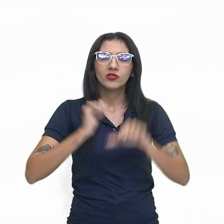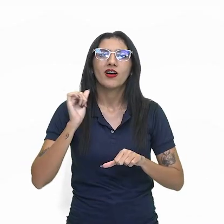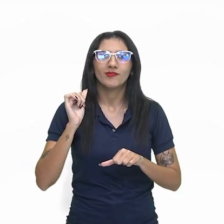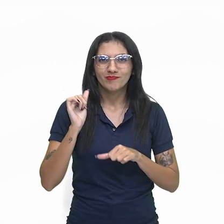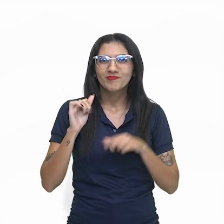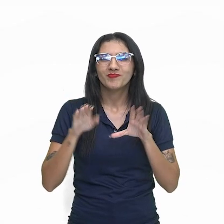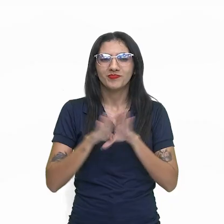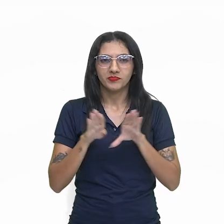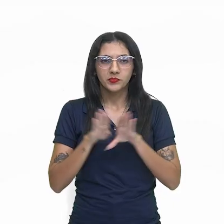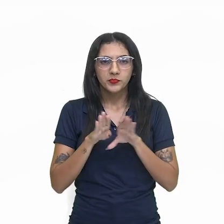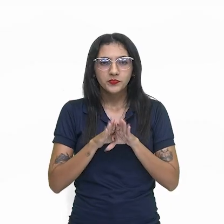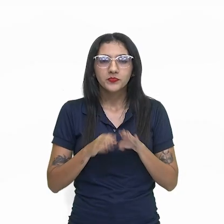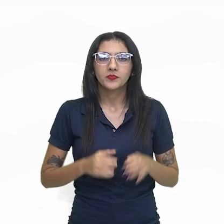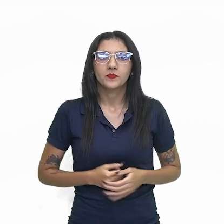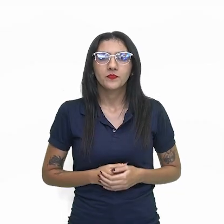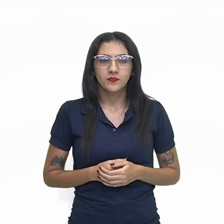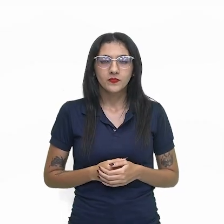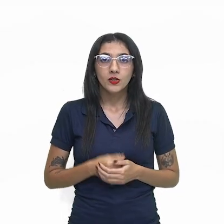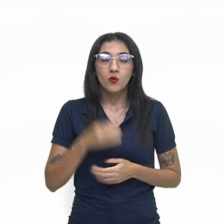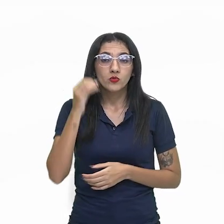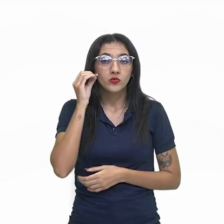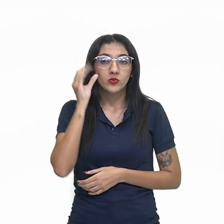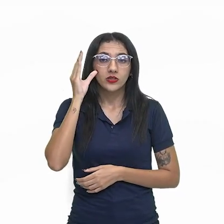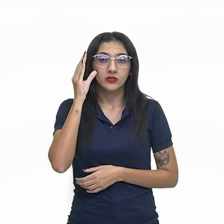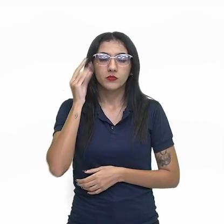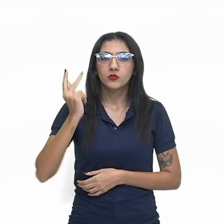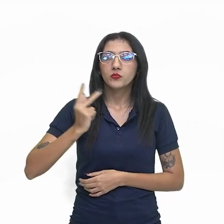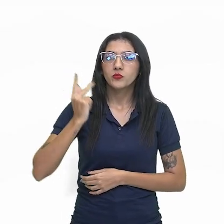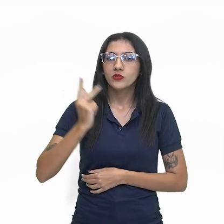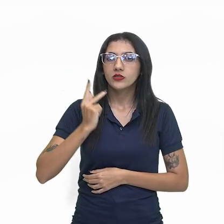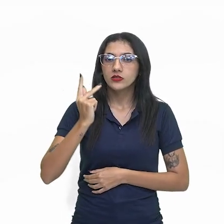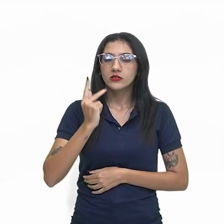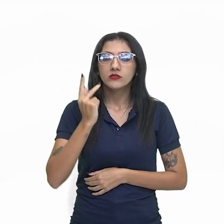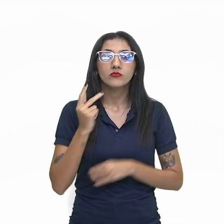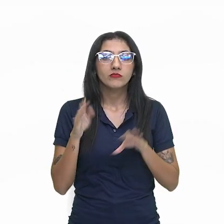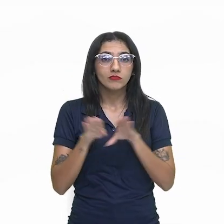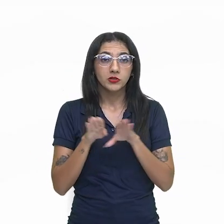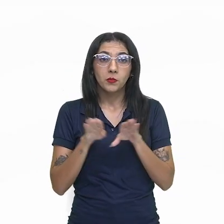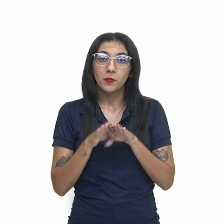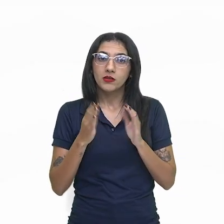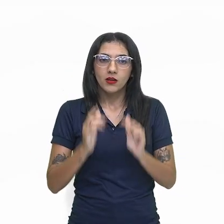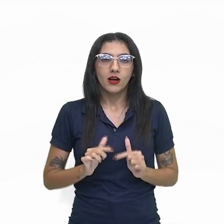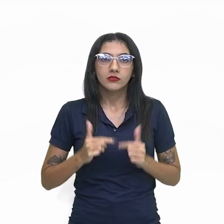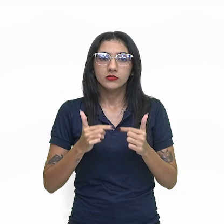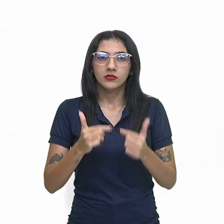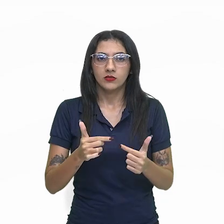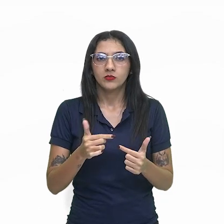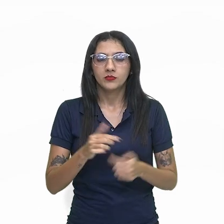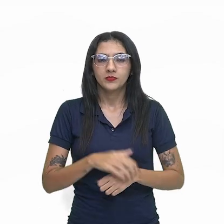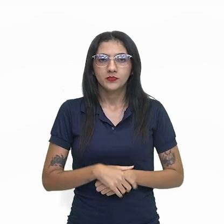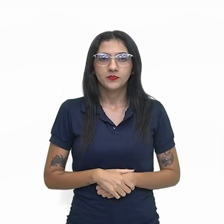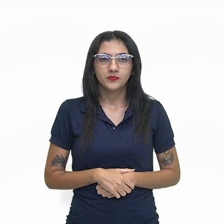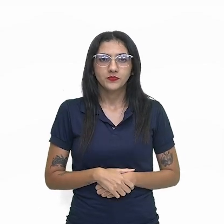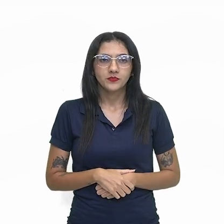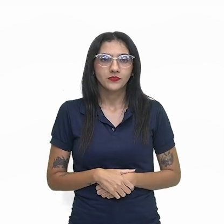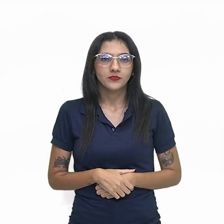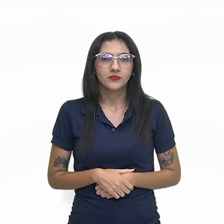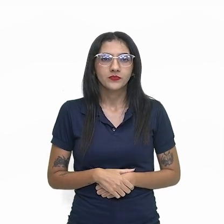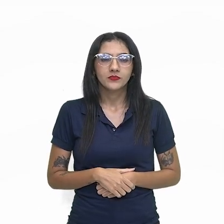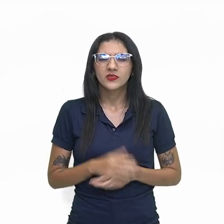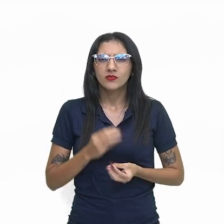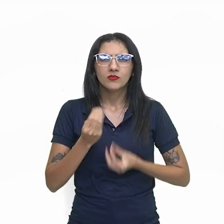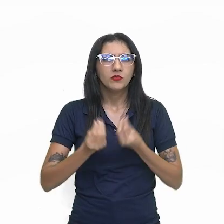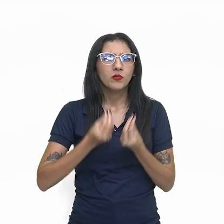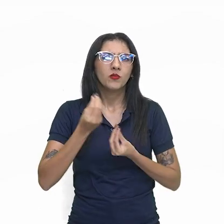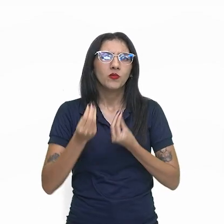né, tanto o saber sobre a política quanto a sua própria prática, né? Então, como que se faz